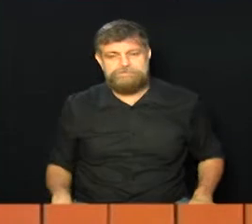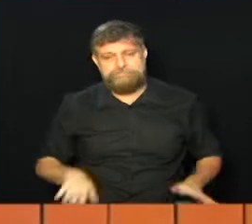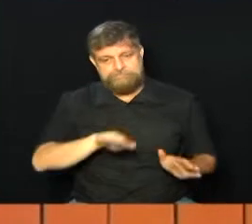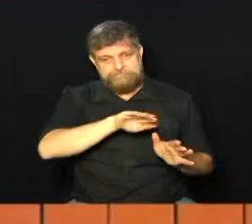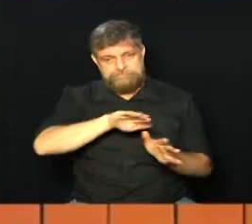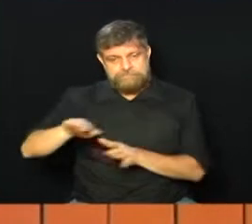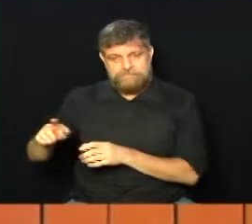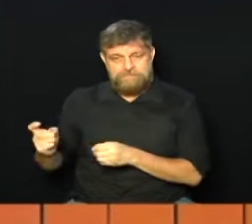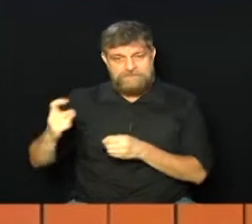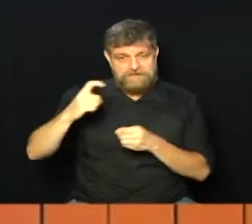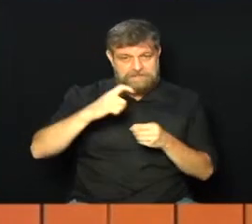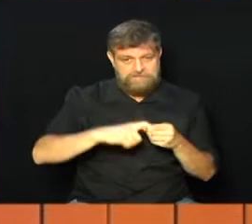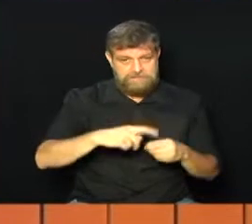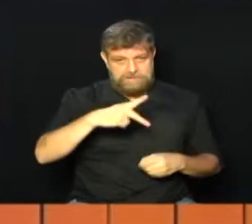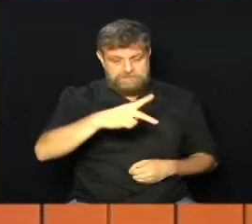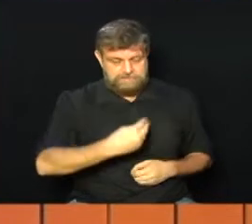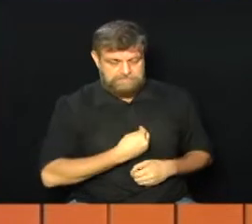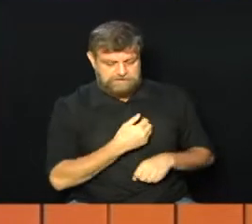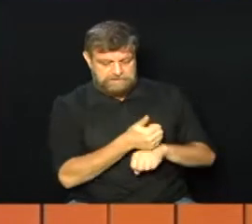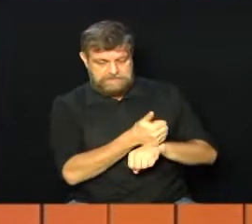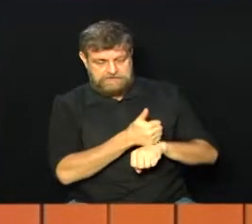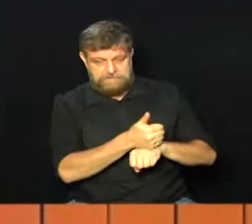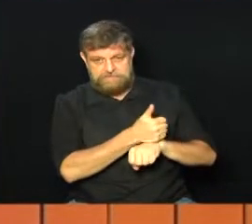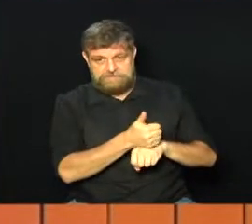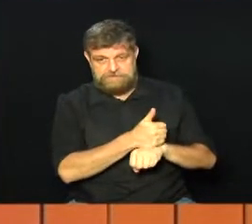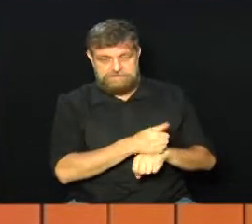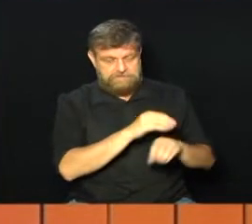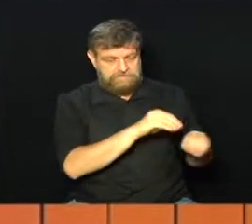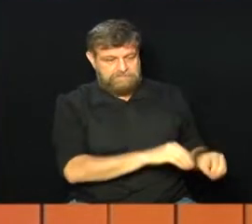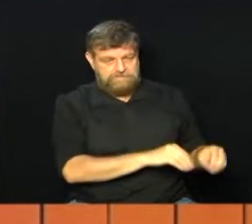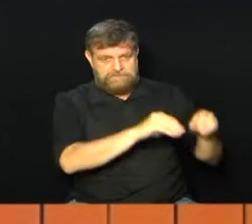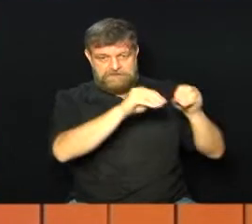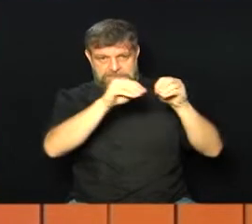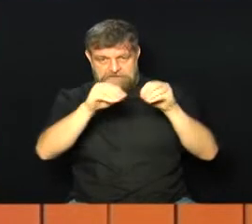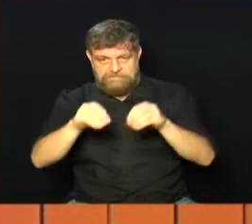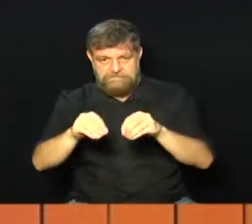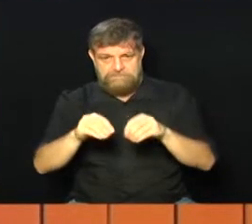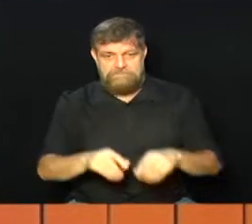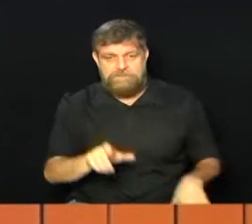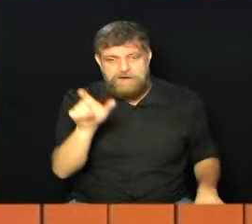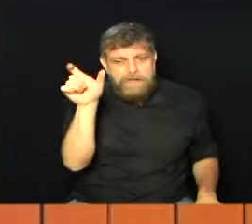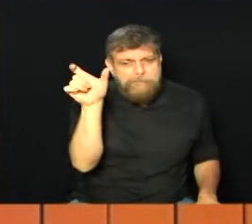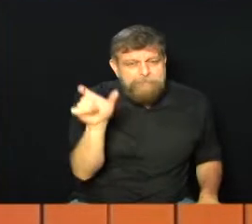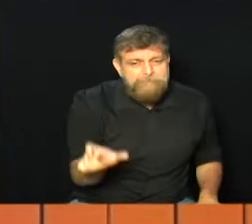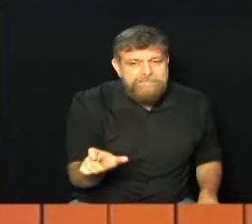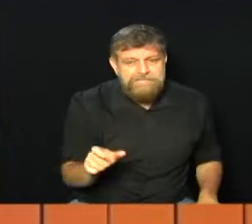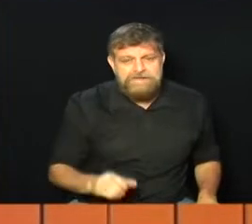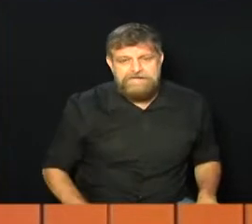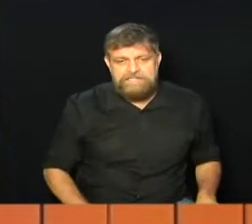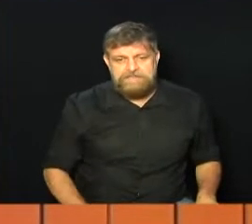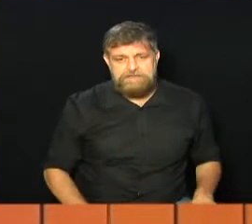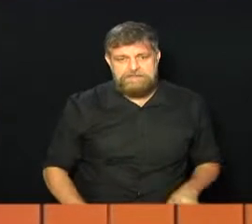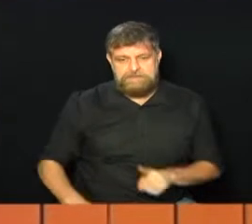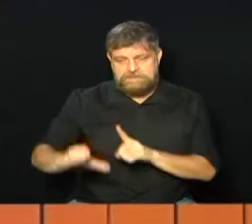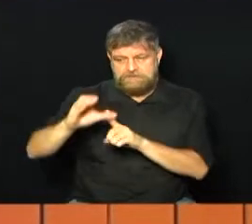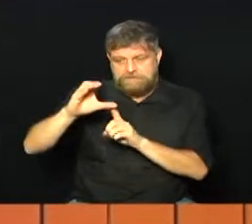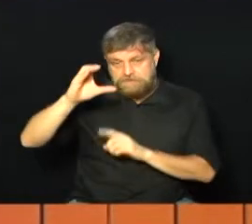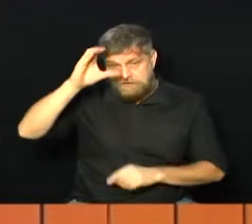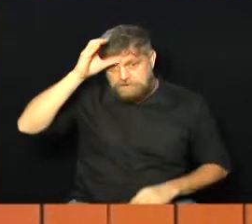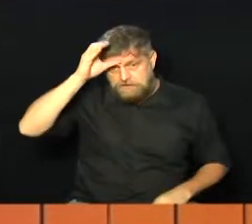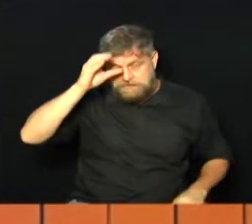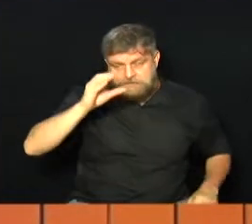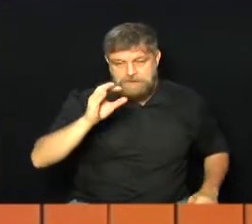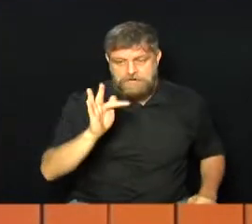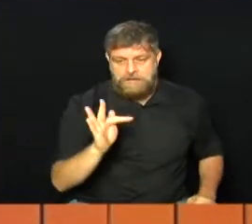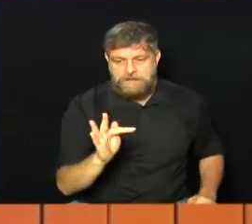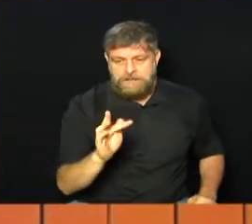voltando um pouquinho para a sua carreira, você foi emprestado para o Gaziantepspor, da Turquia. Me corrija depois se eu falei errado o